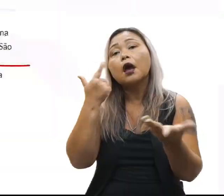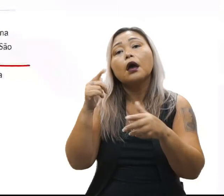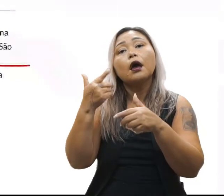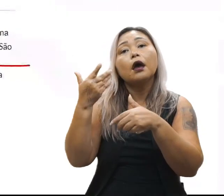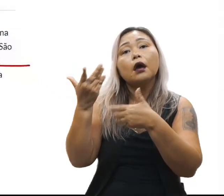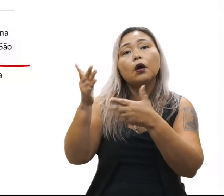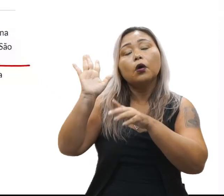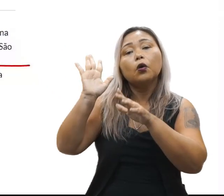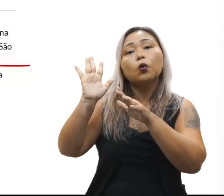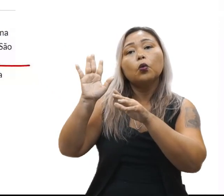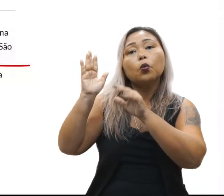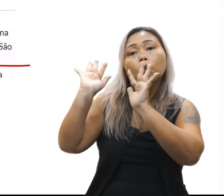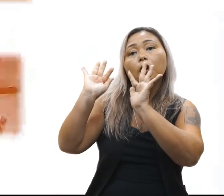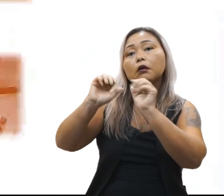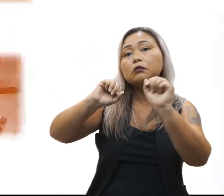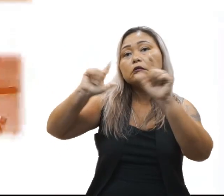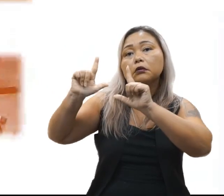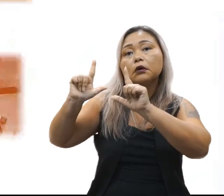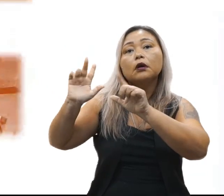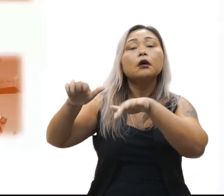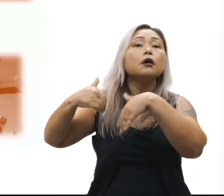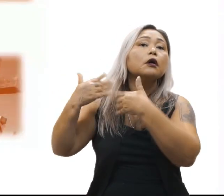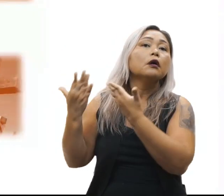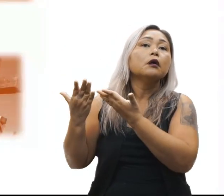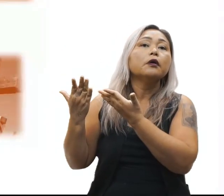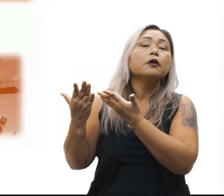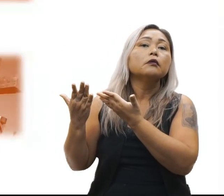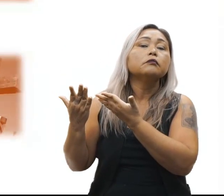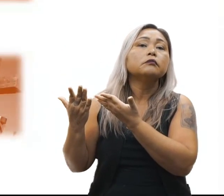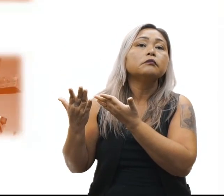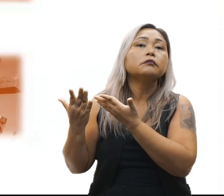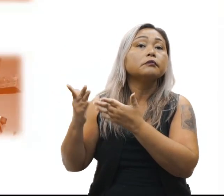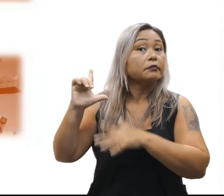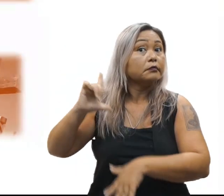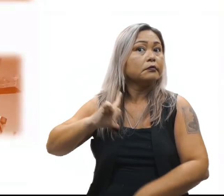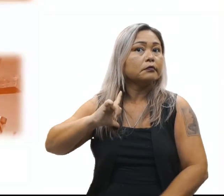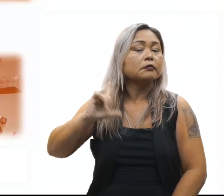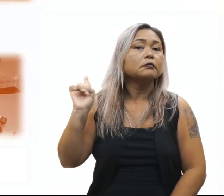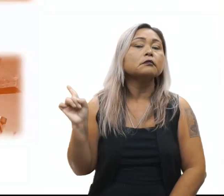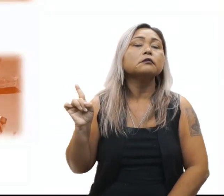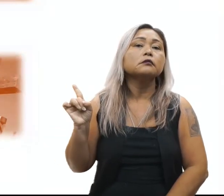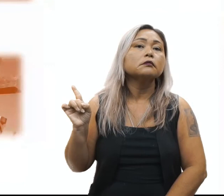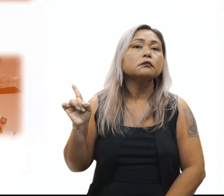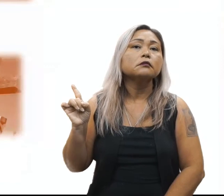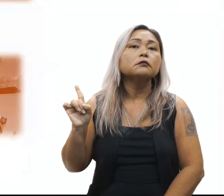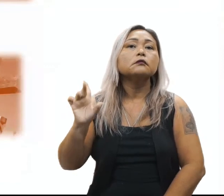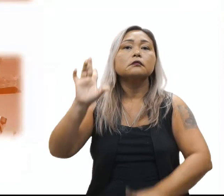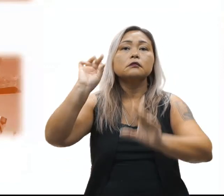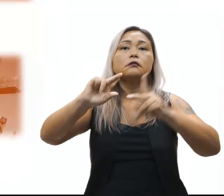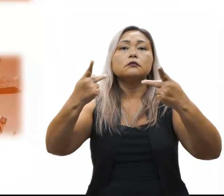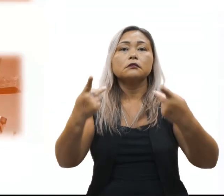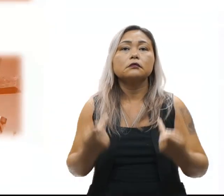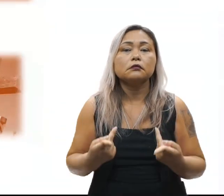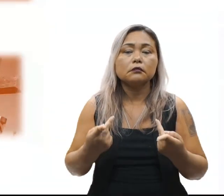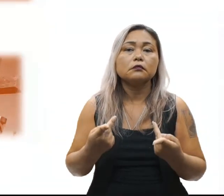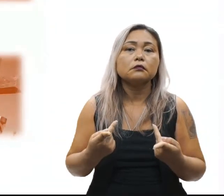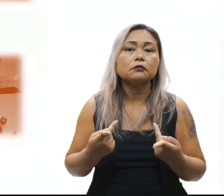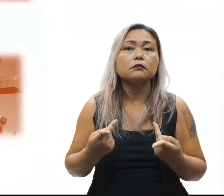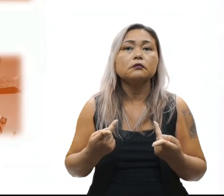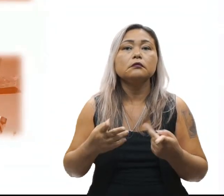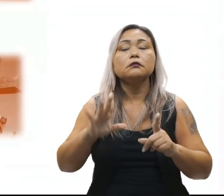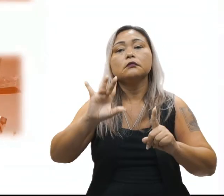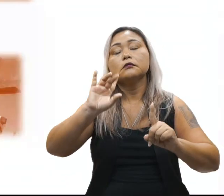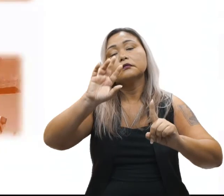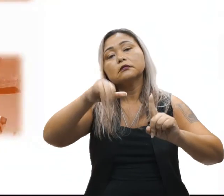é o nosso último slide do dia. Ah não, temos mais um aqui, ó. Os direitos humanos, né? A xenofobia,